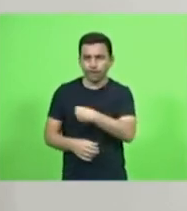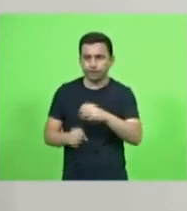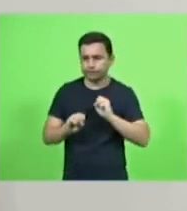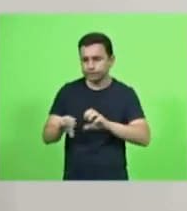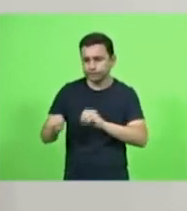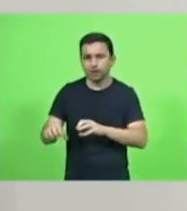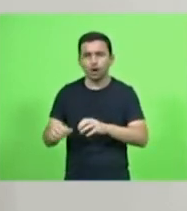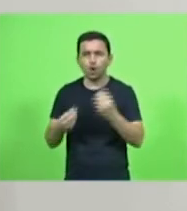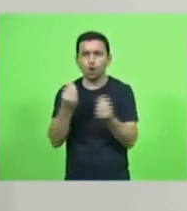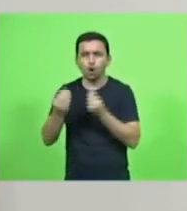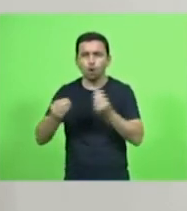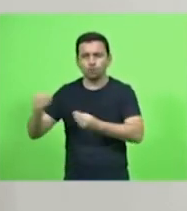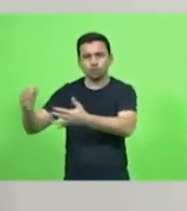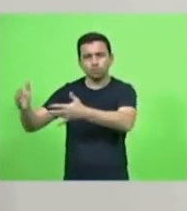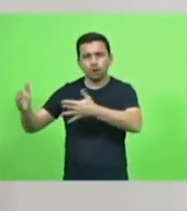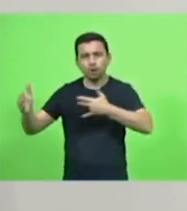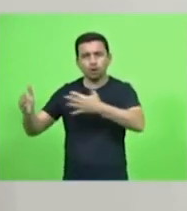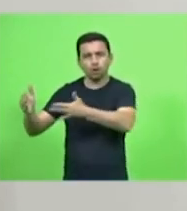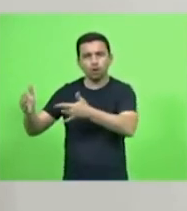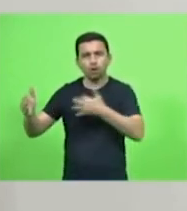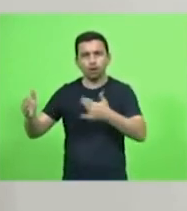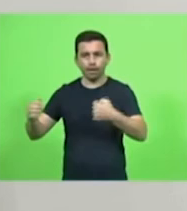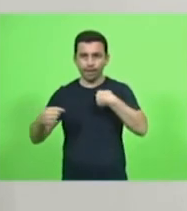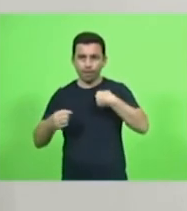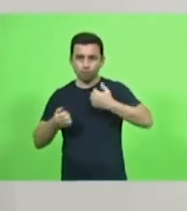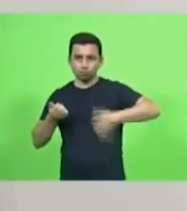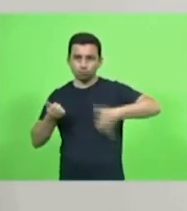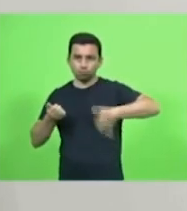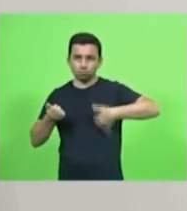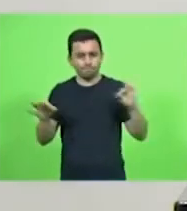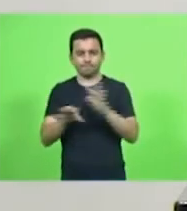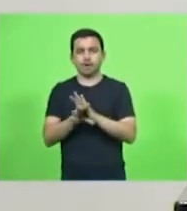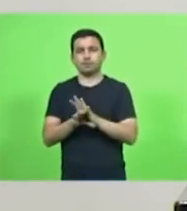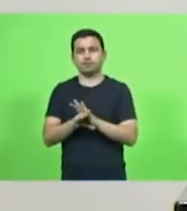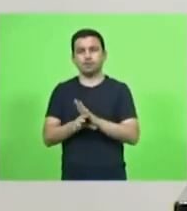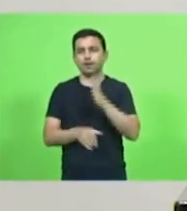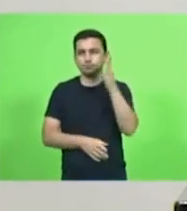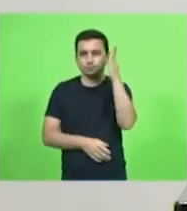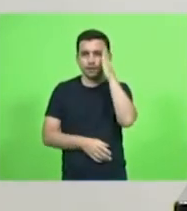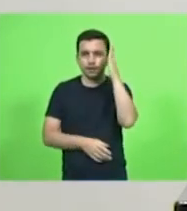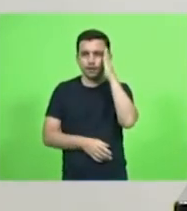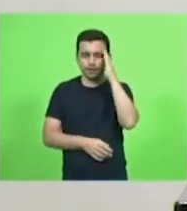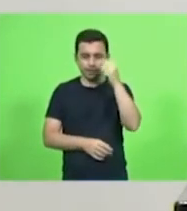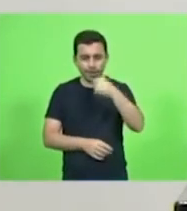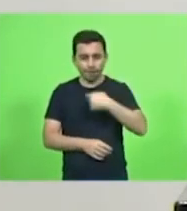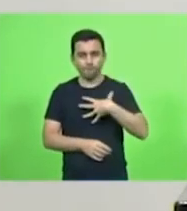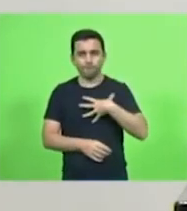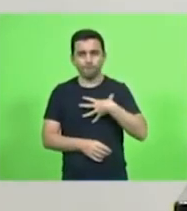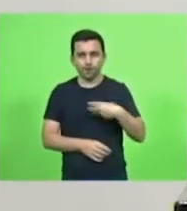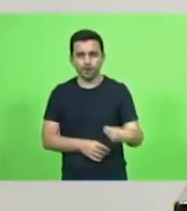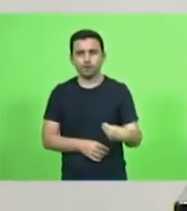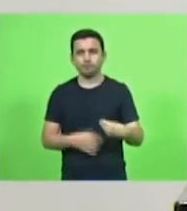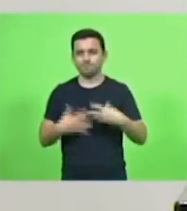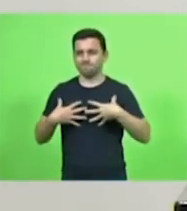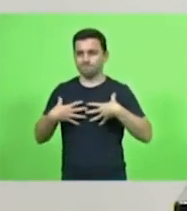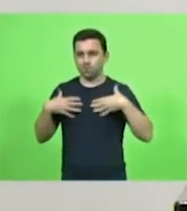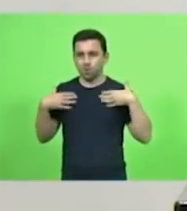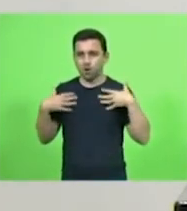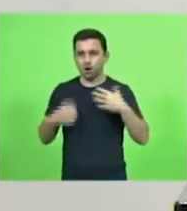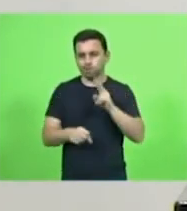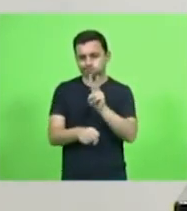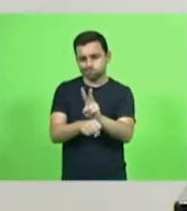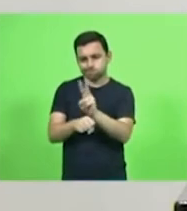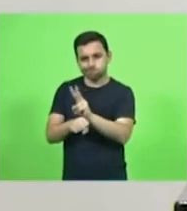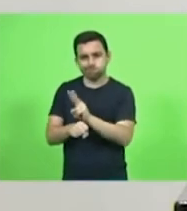a tocar harpa, minha irmã violão, eu cavaquinho, depois harpa. E eu, como filho, honrei,